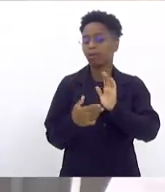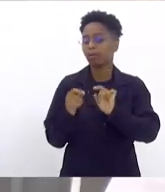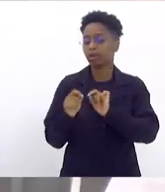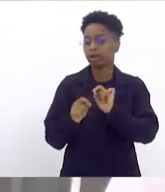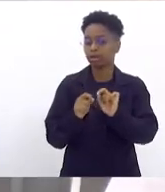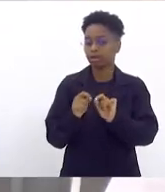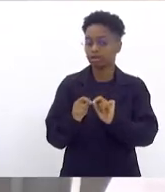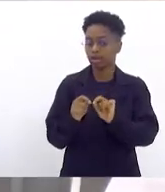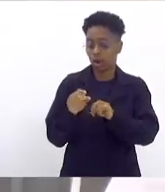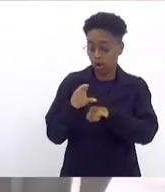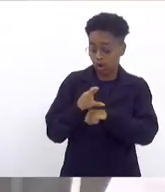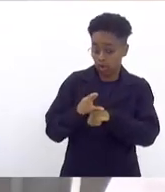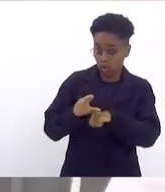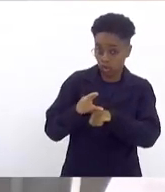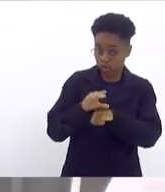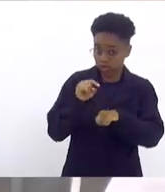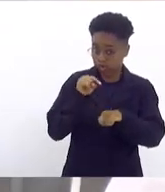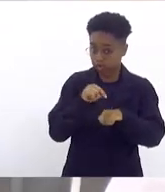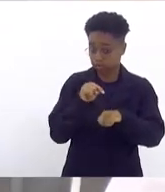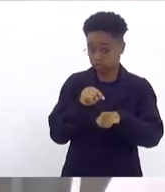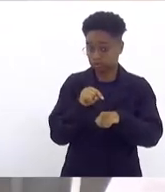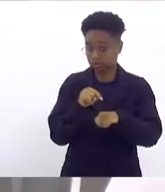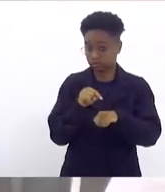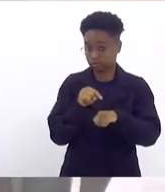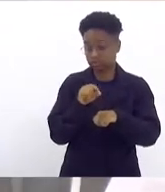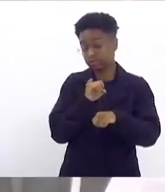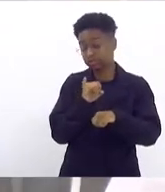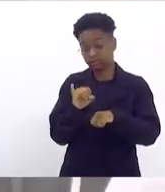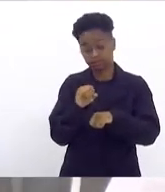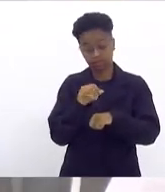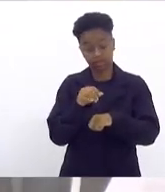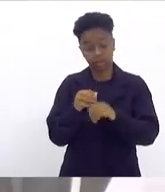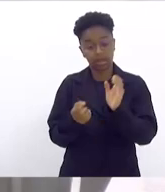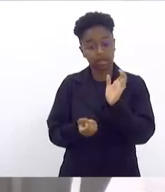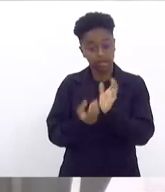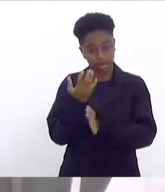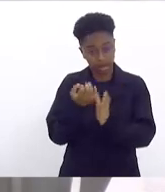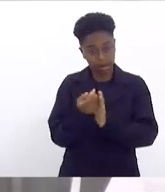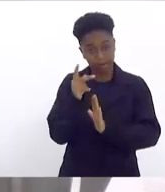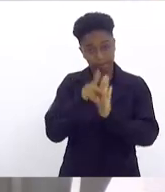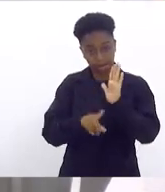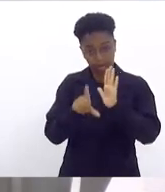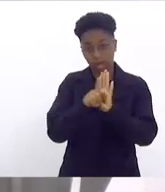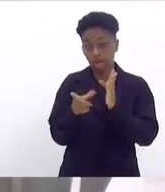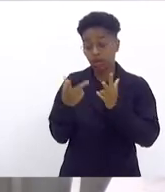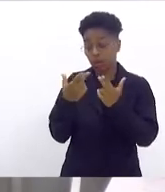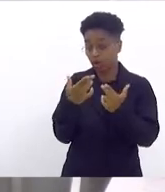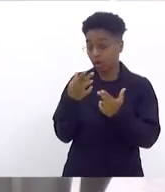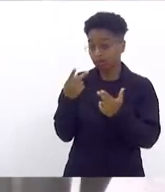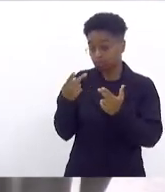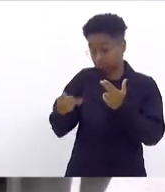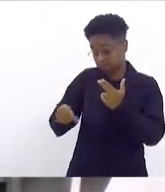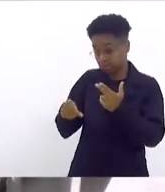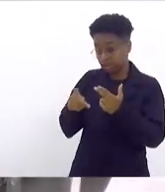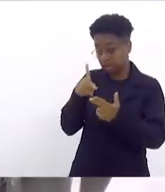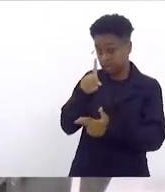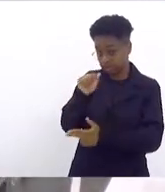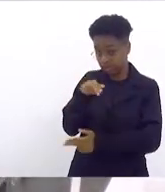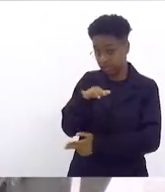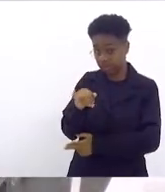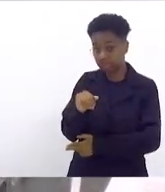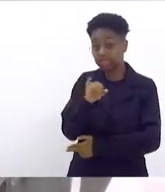para a constituição, né, de PLs com igual teor a esse da deputada Dani, a